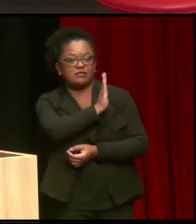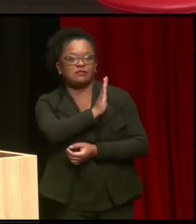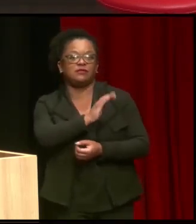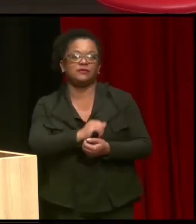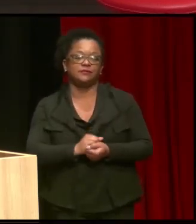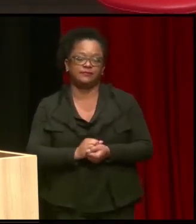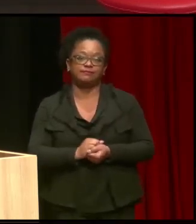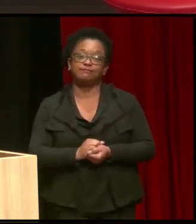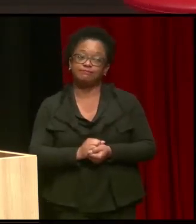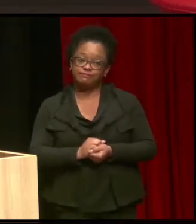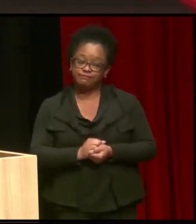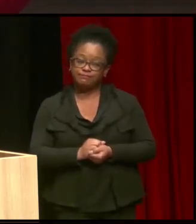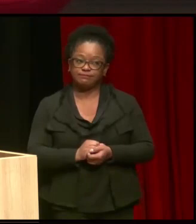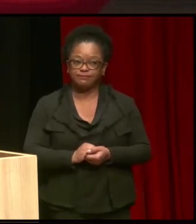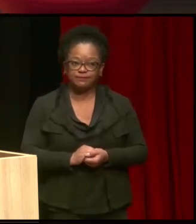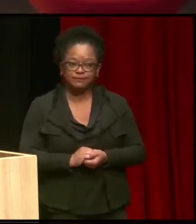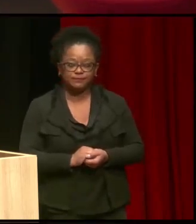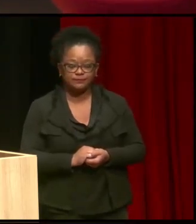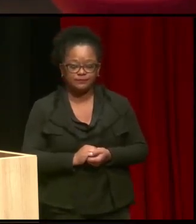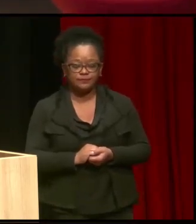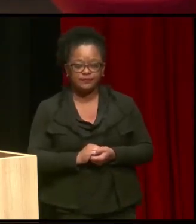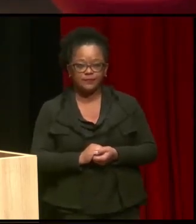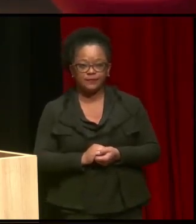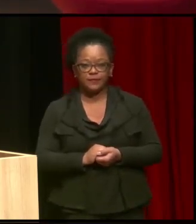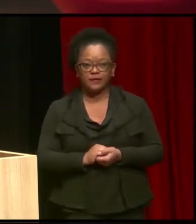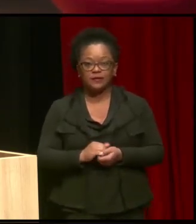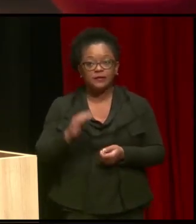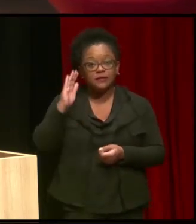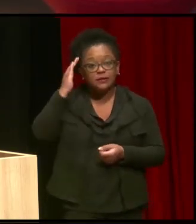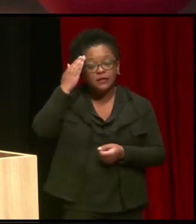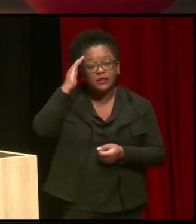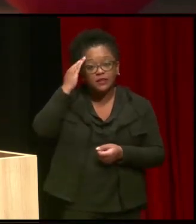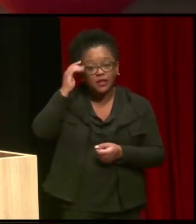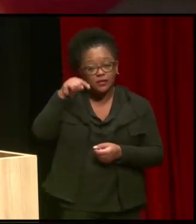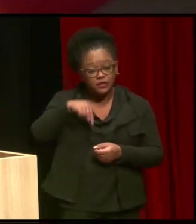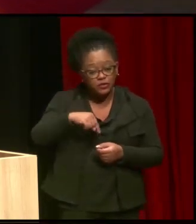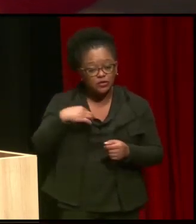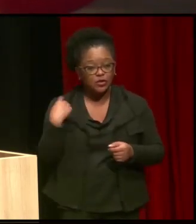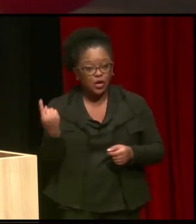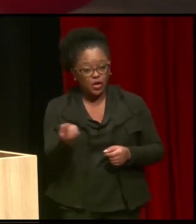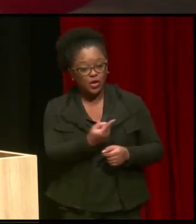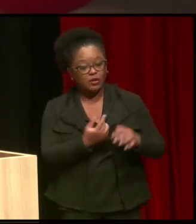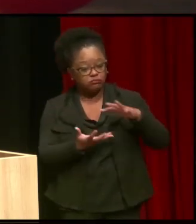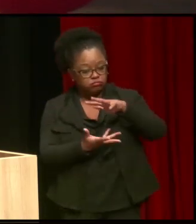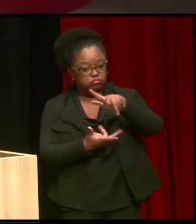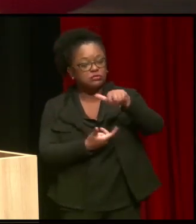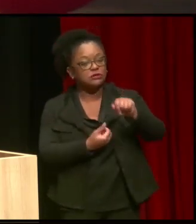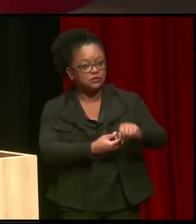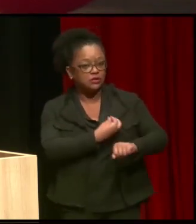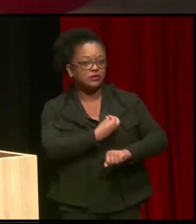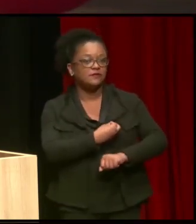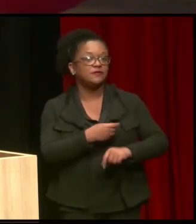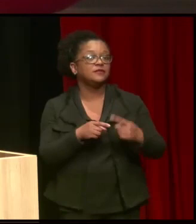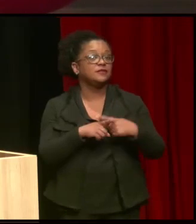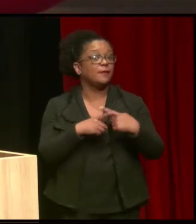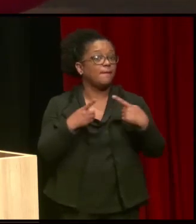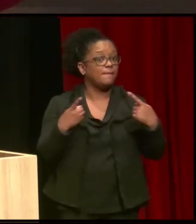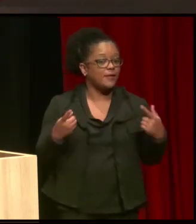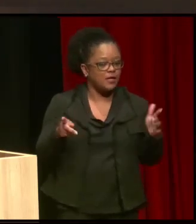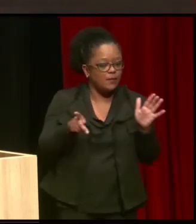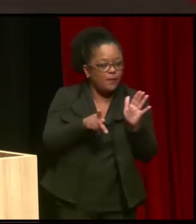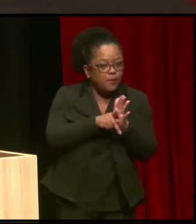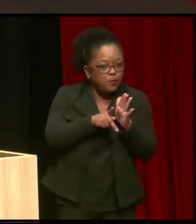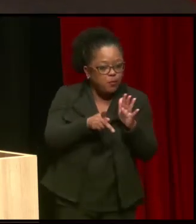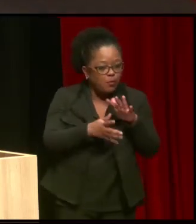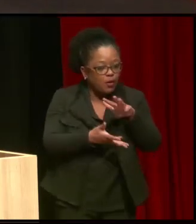têm que entender é o seguinte aqui, ó. Nós vivemos no mundo, mas nós somos aonde? Nós não somos do mundo. Jesus falou isso. Mas vocês estão no